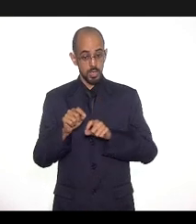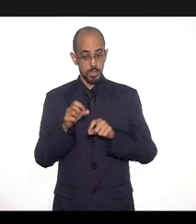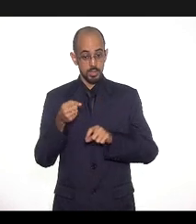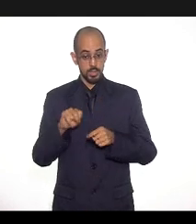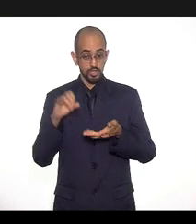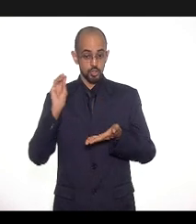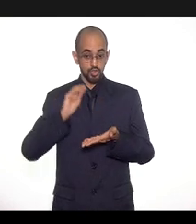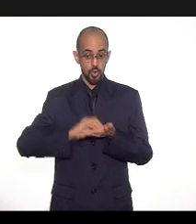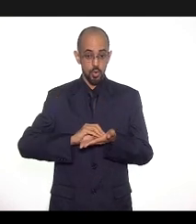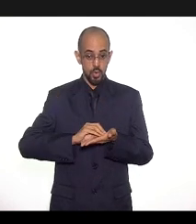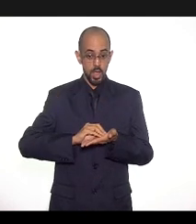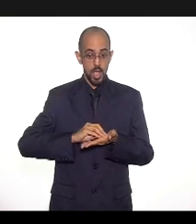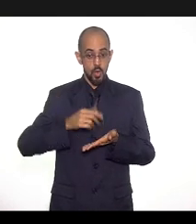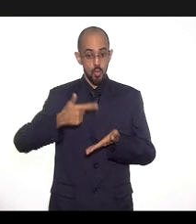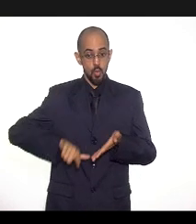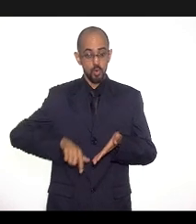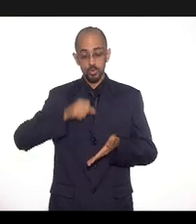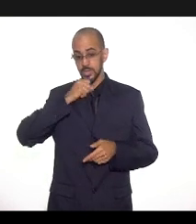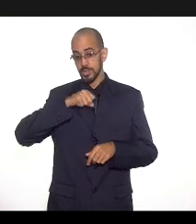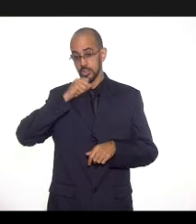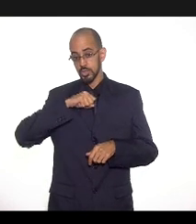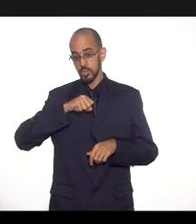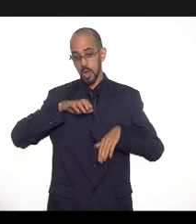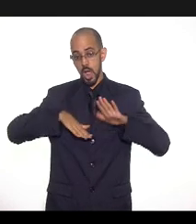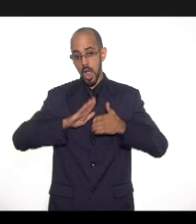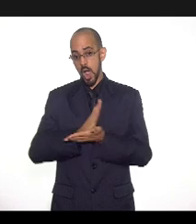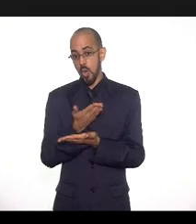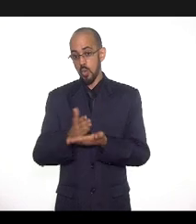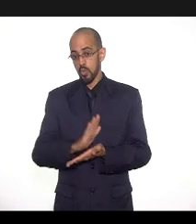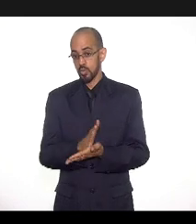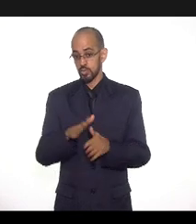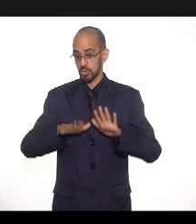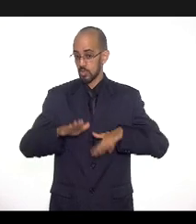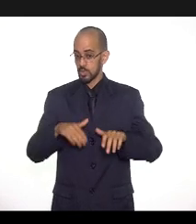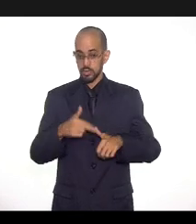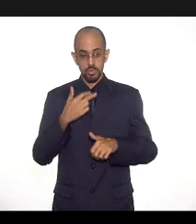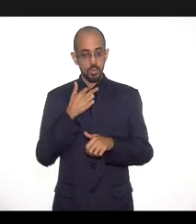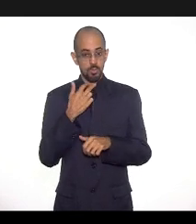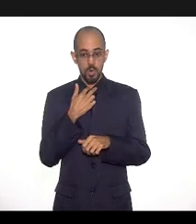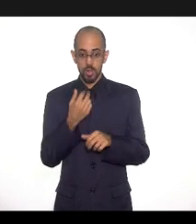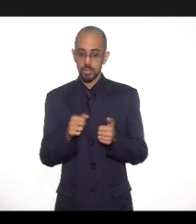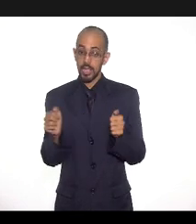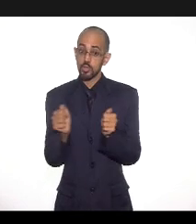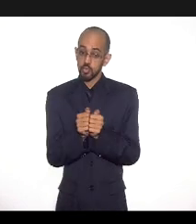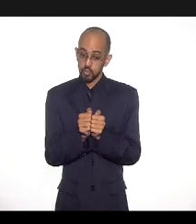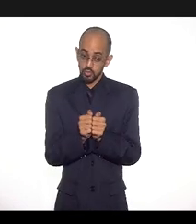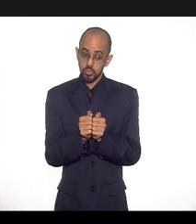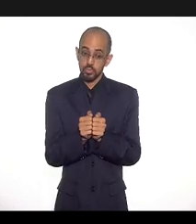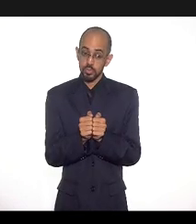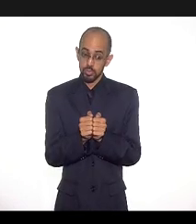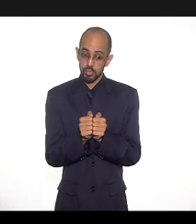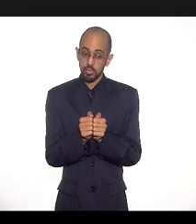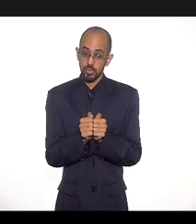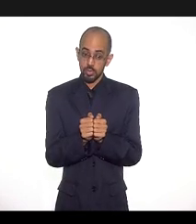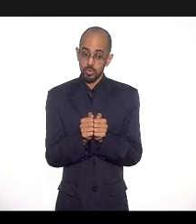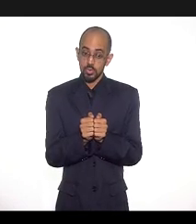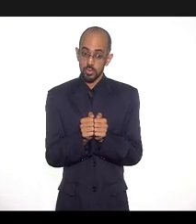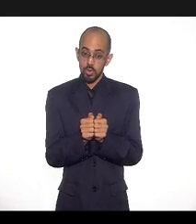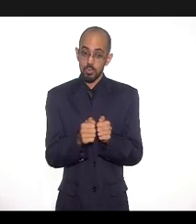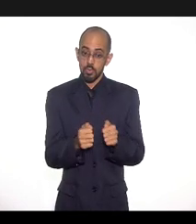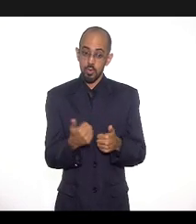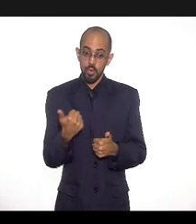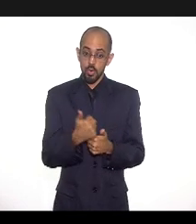antigos, alguns autores agora não poderão ser coautores. Ah, bom, é verdade. Mas aí, mas aí são